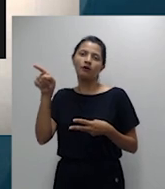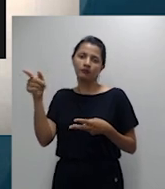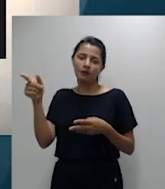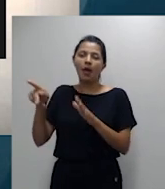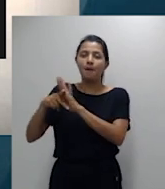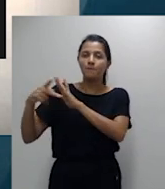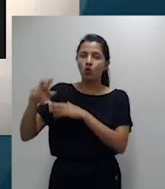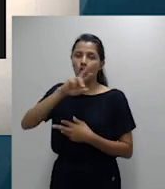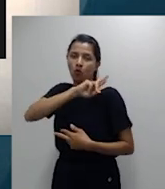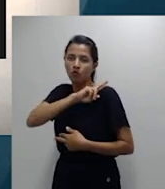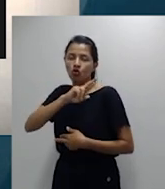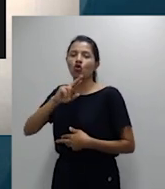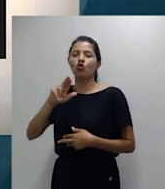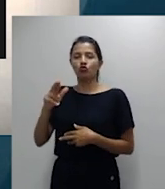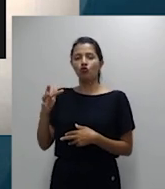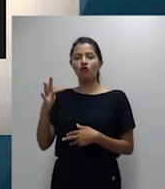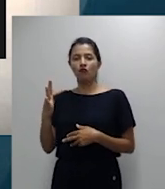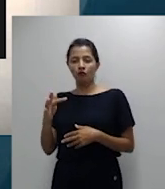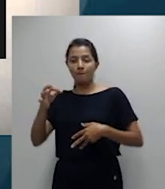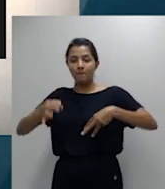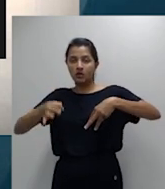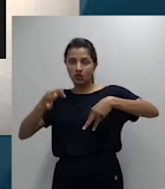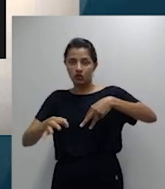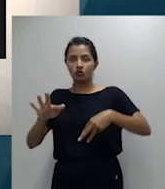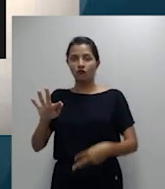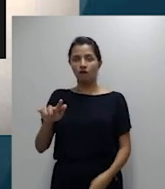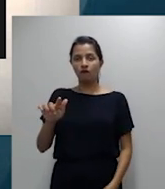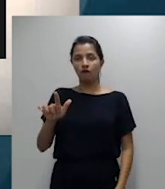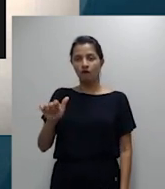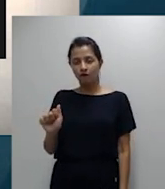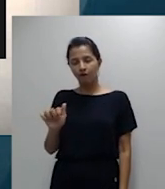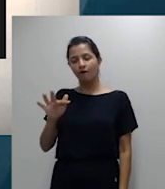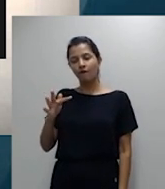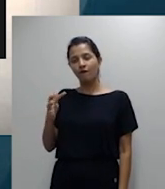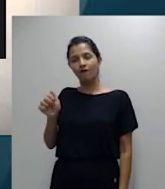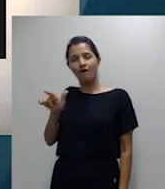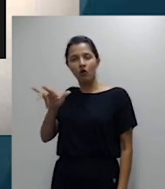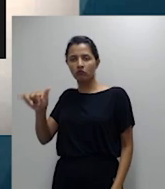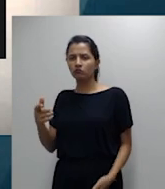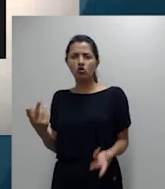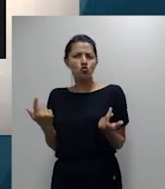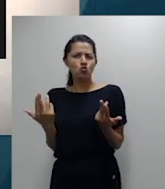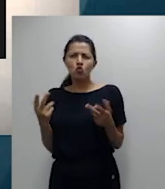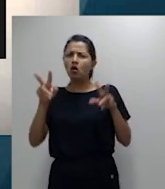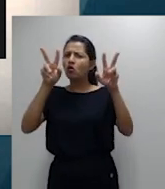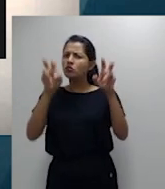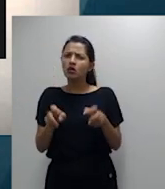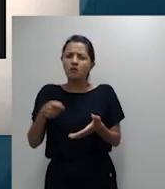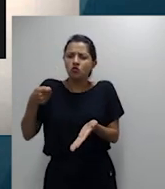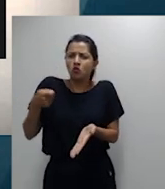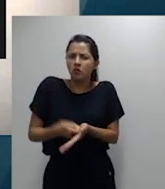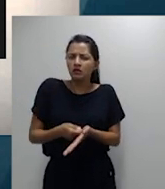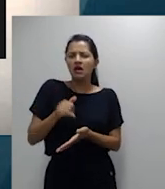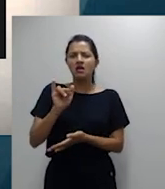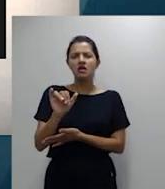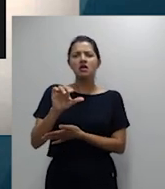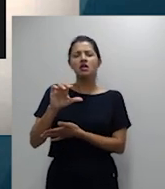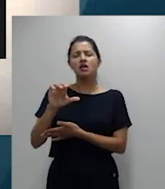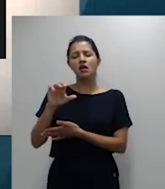Falcão e são processual Segundo a cobrança é a mesma ICMS foi uma de três